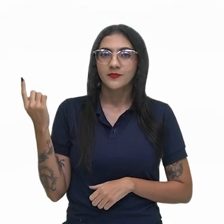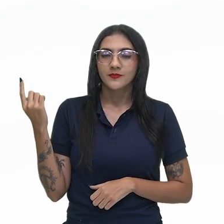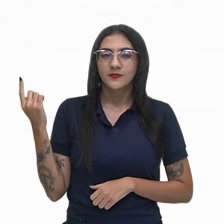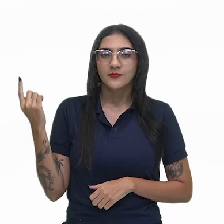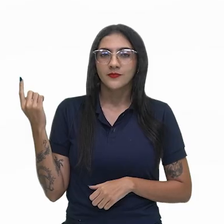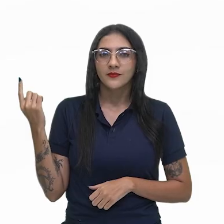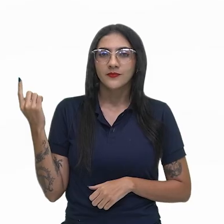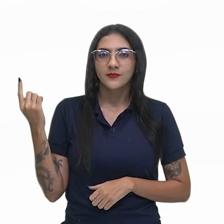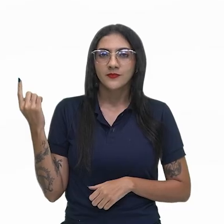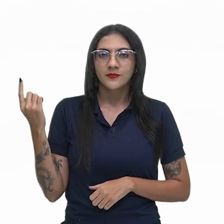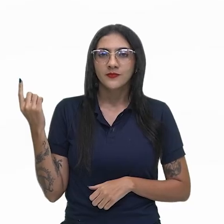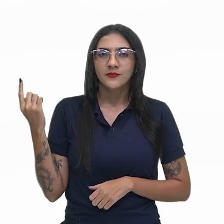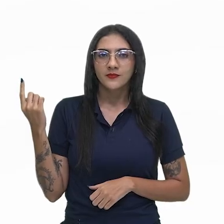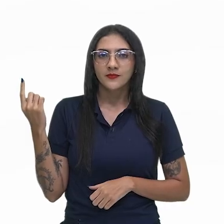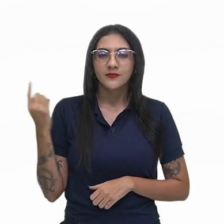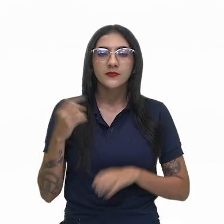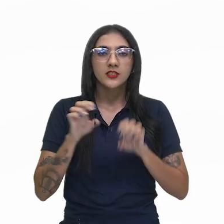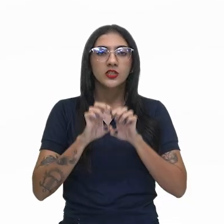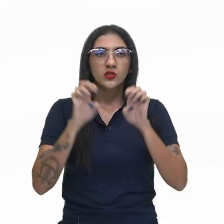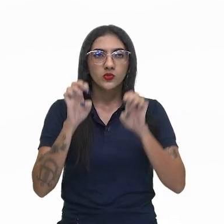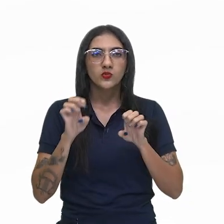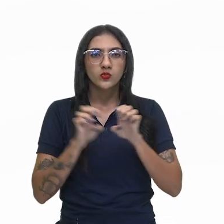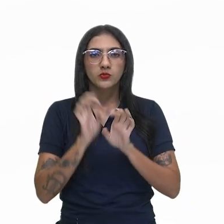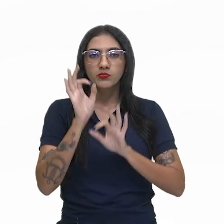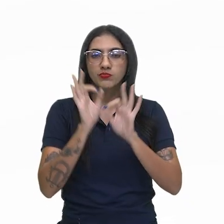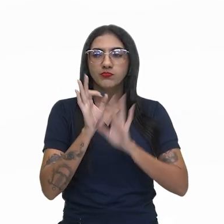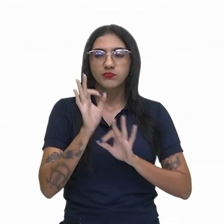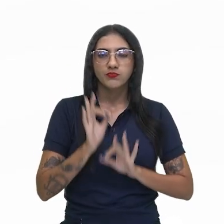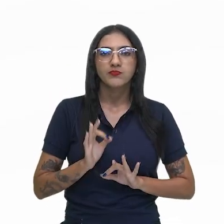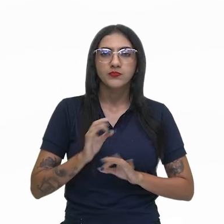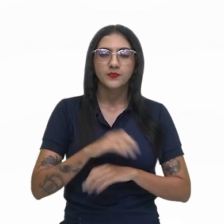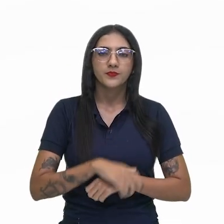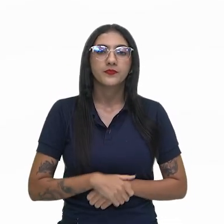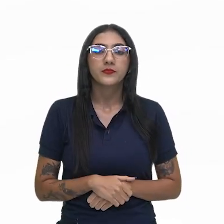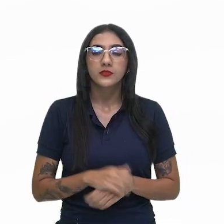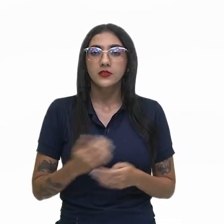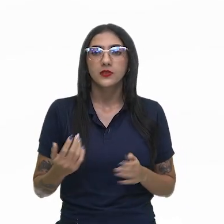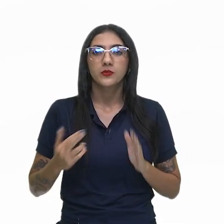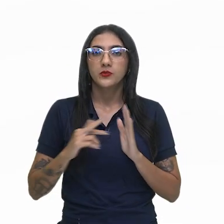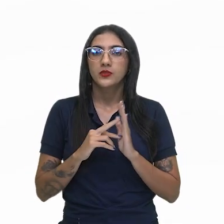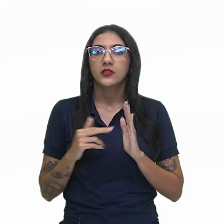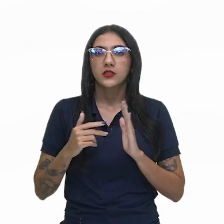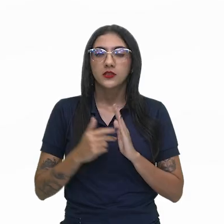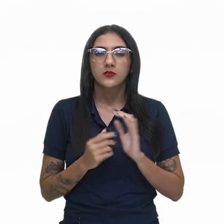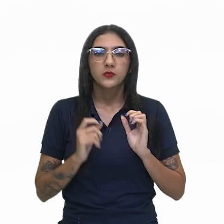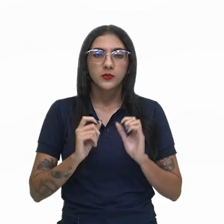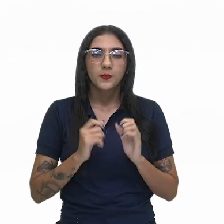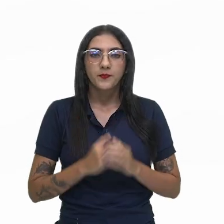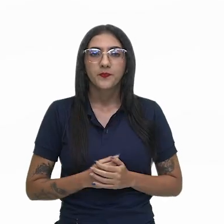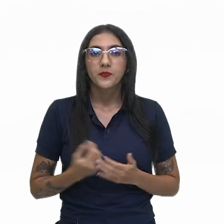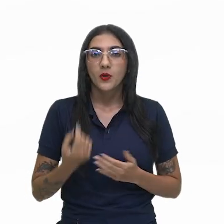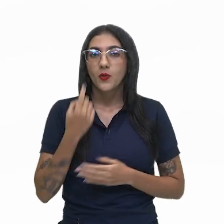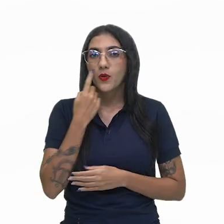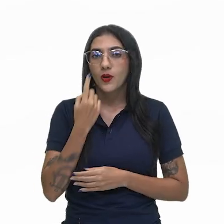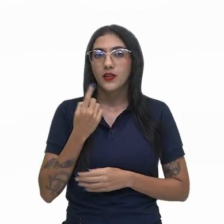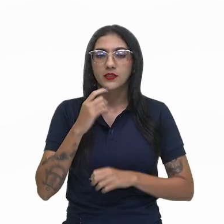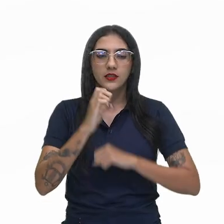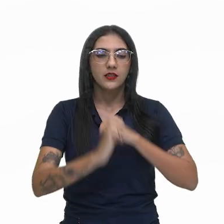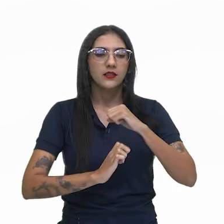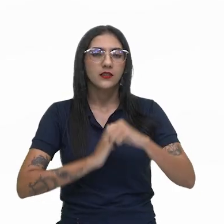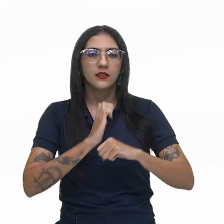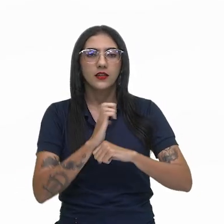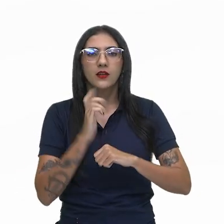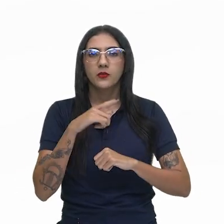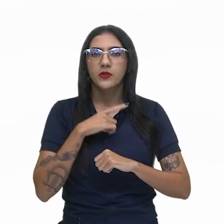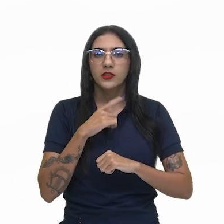distribuição, o diagrama de distribuição eletrônica. Então, quer dizer o quê? Que esse elétron aqui, ele